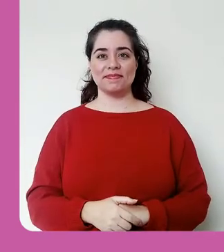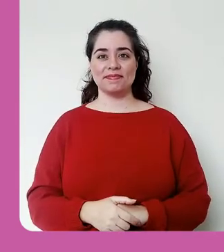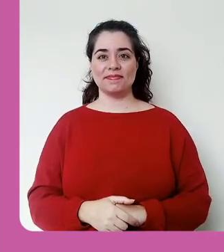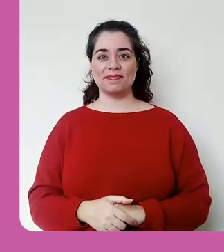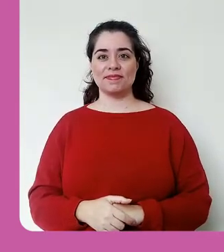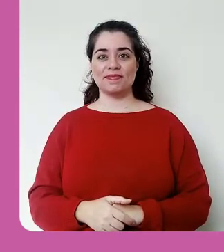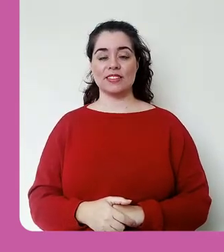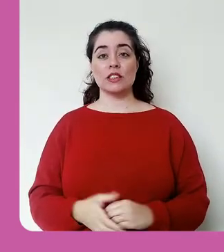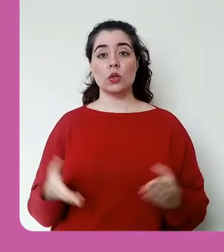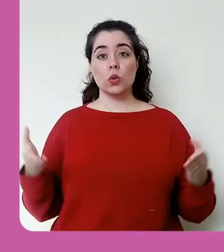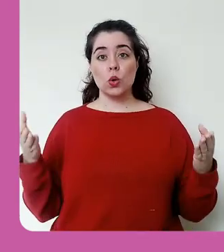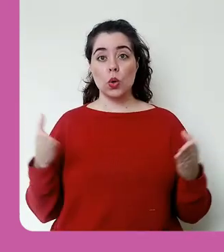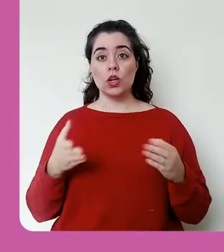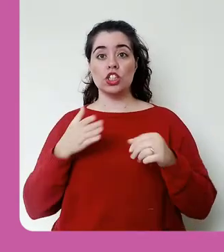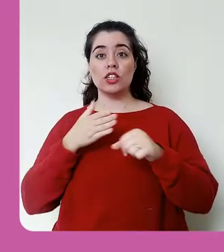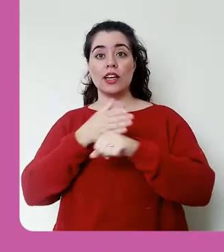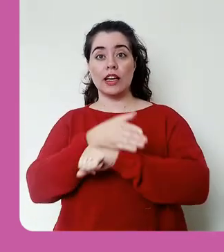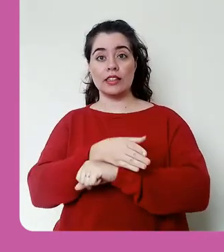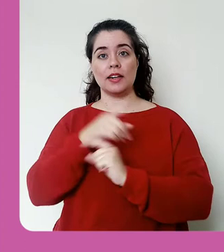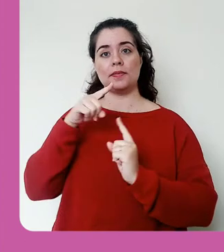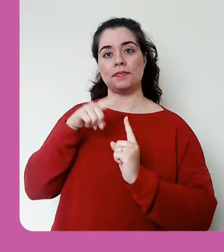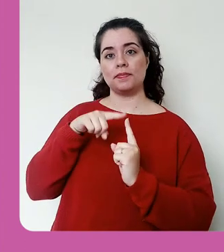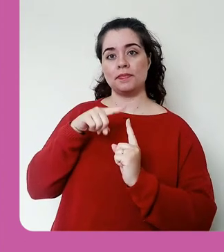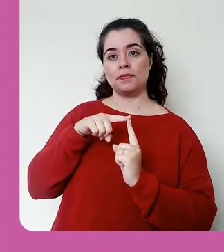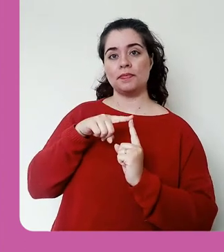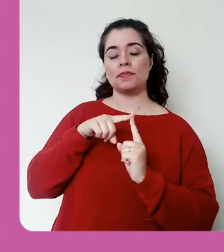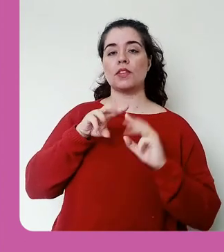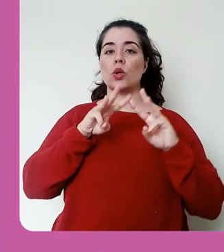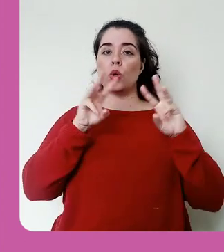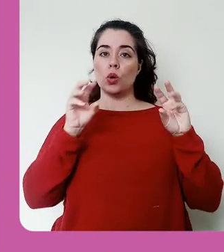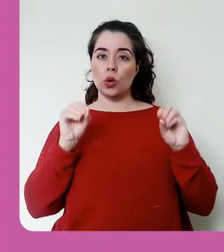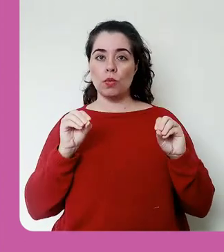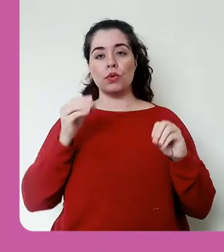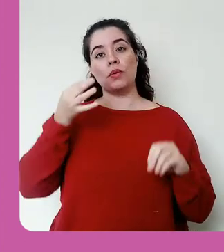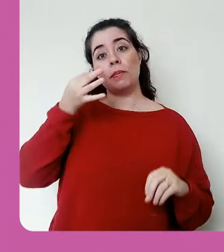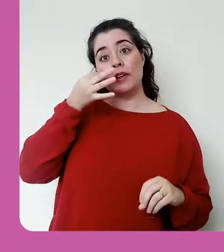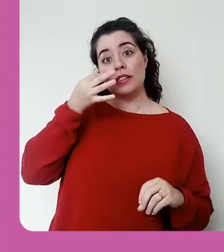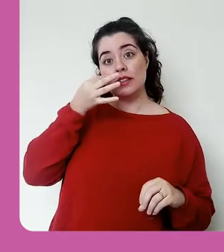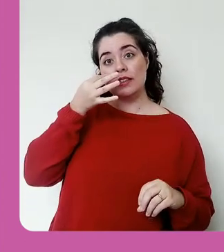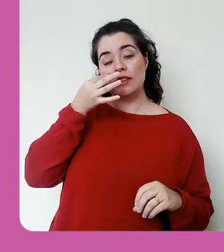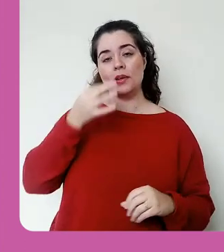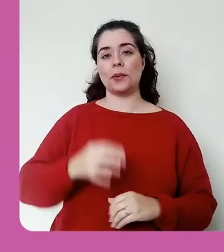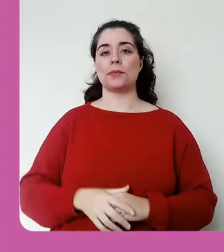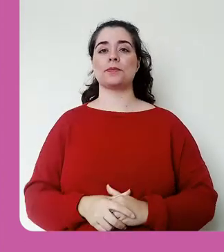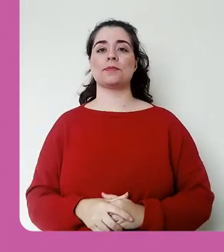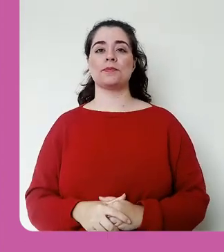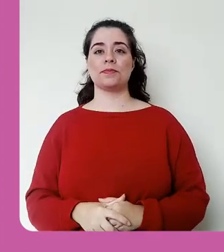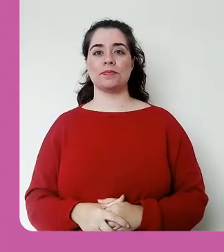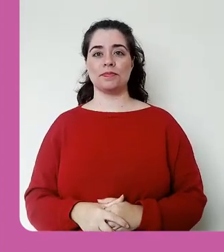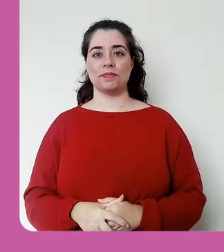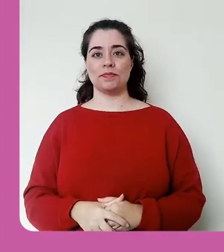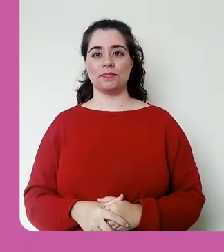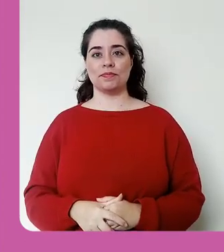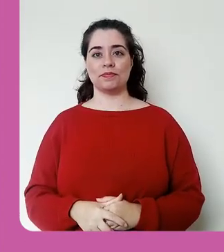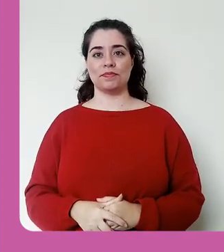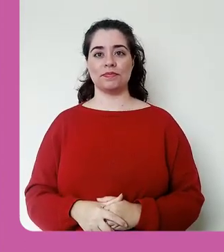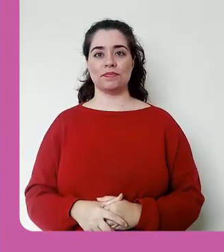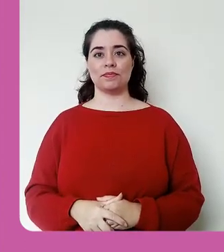Hoje vamos acessar o Moodle UFSC VR, que é o Moodle de acesso às nossas